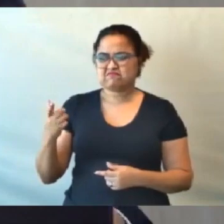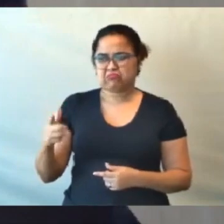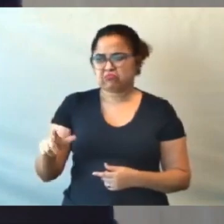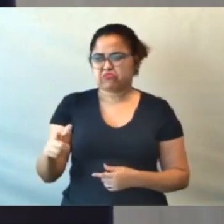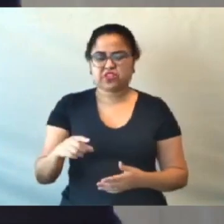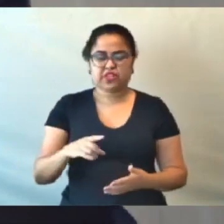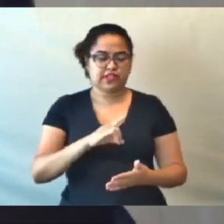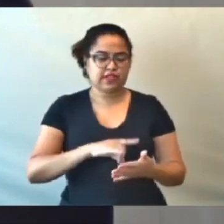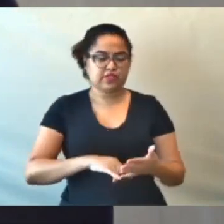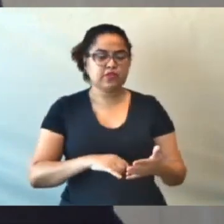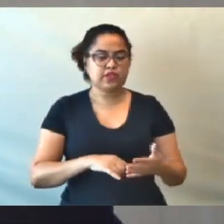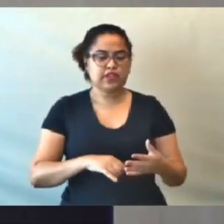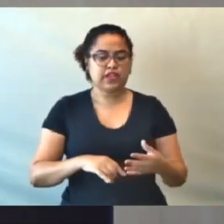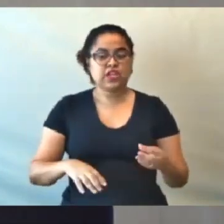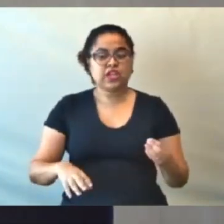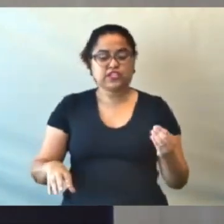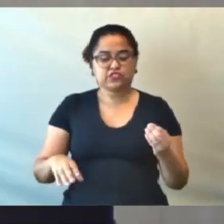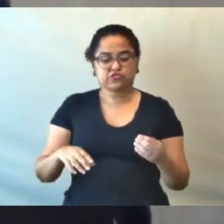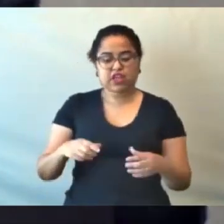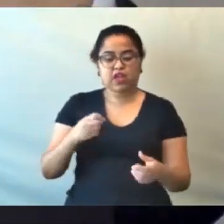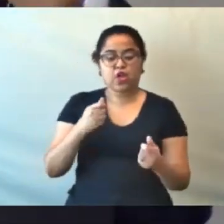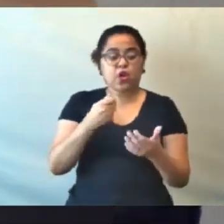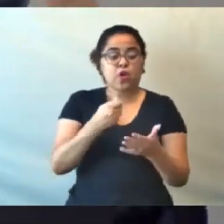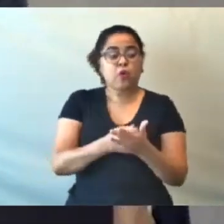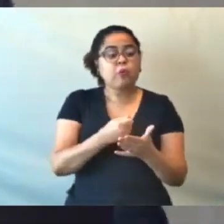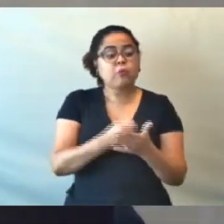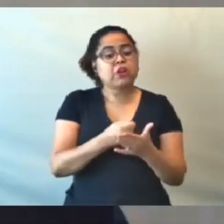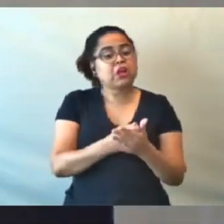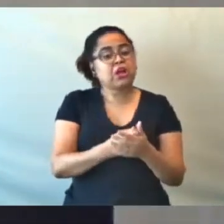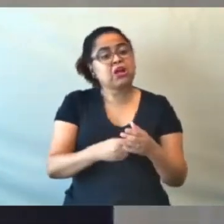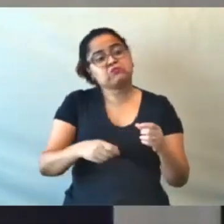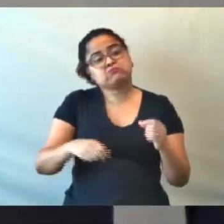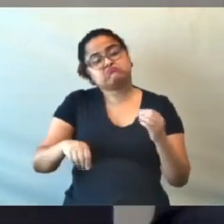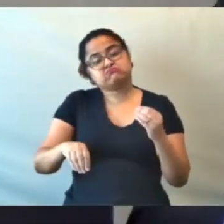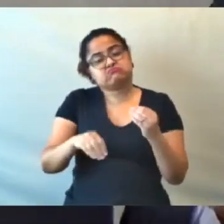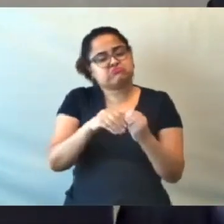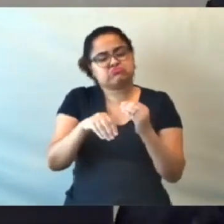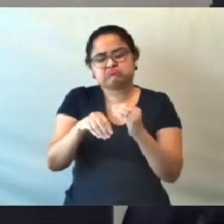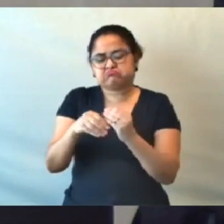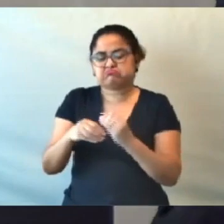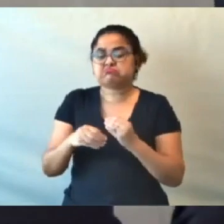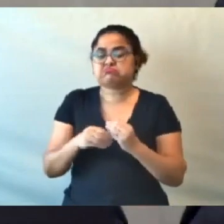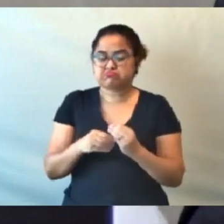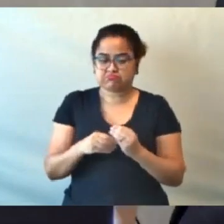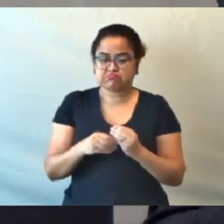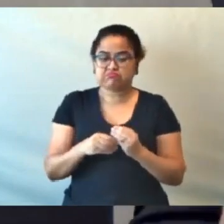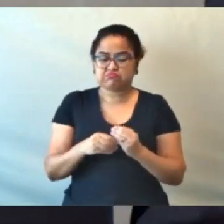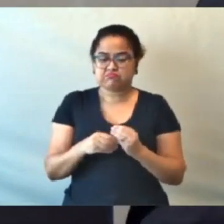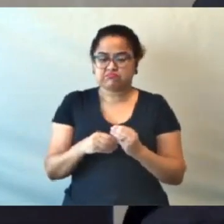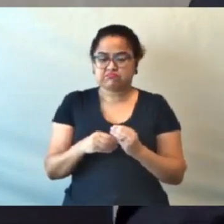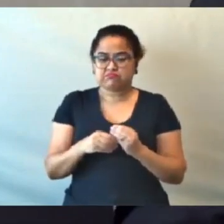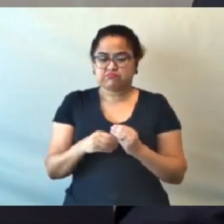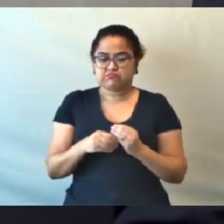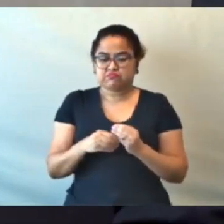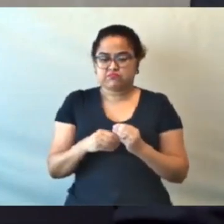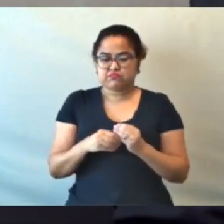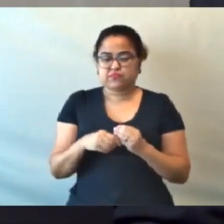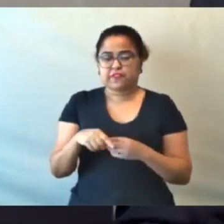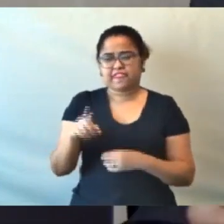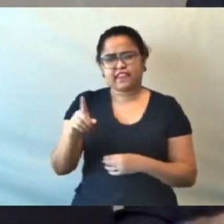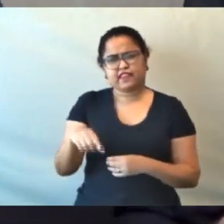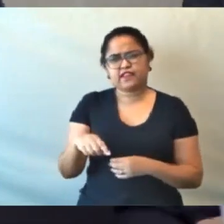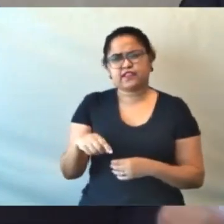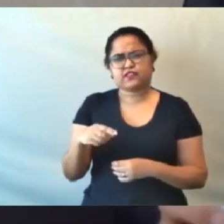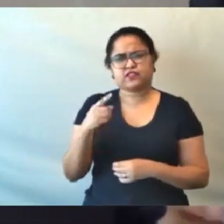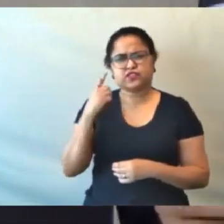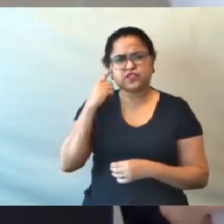isso tudo é que gera muito questionamento por parte da comissão. Mas isso foi só uma ilação aqui da minha parte. Se me permite,